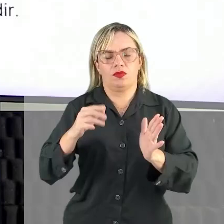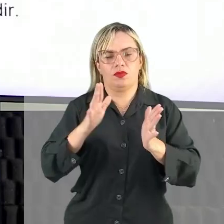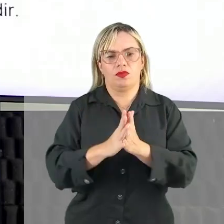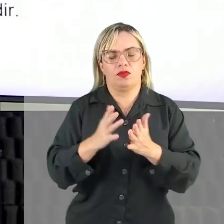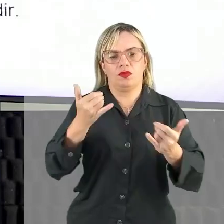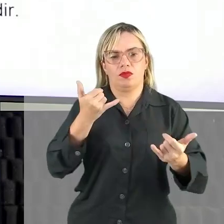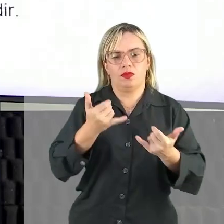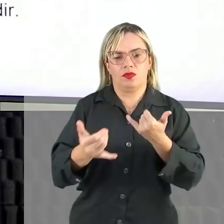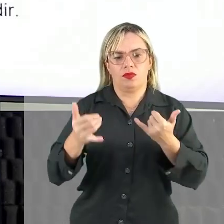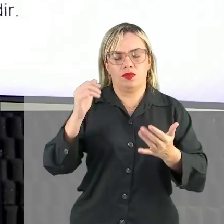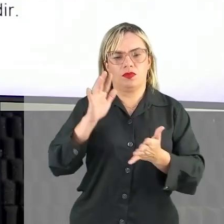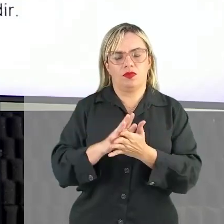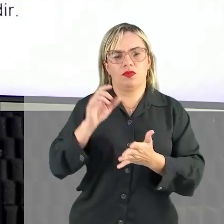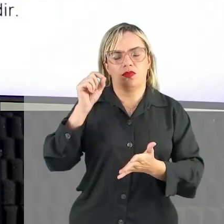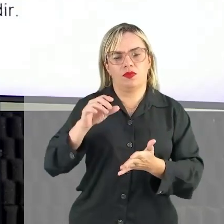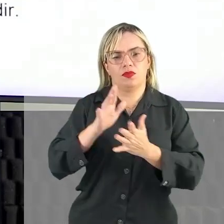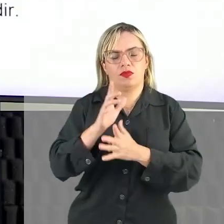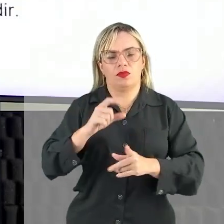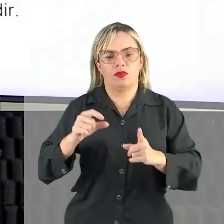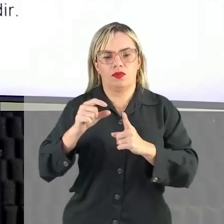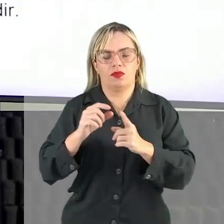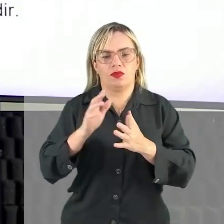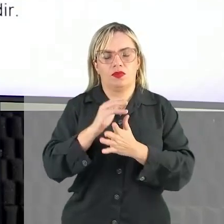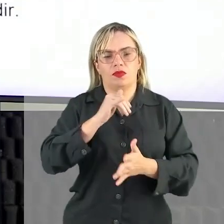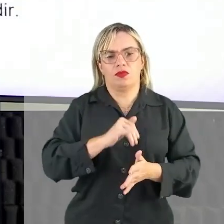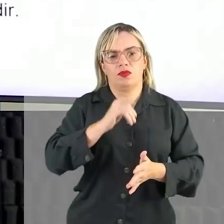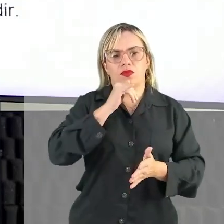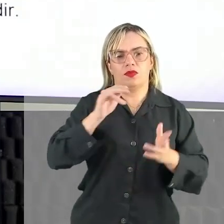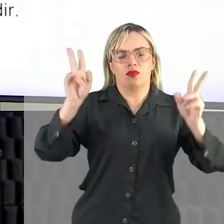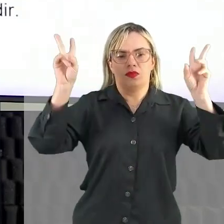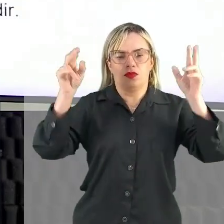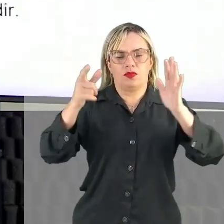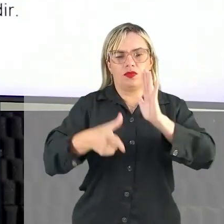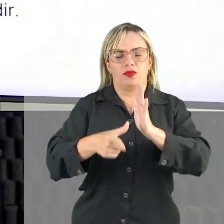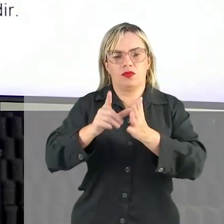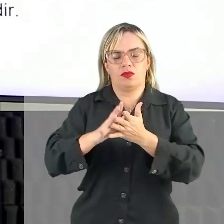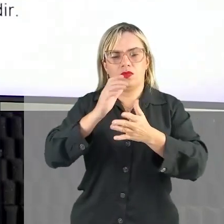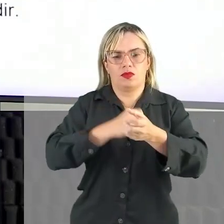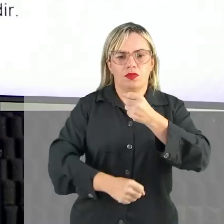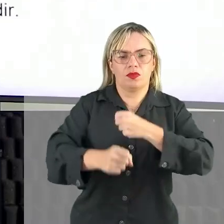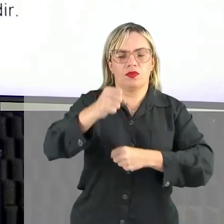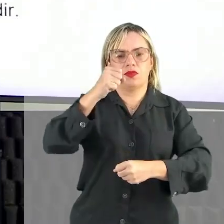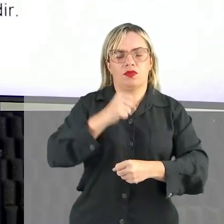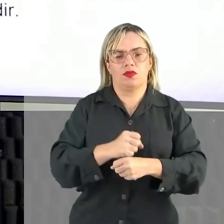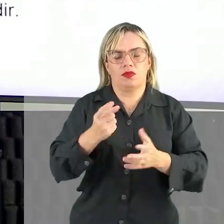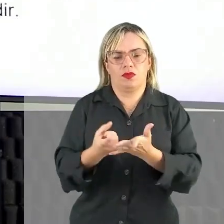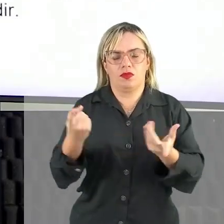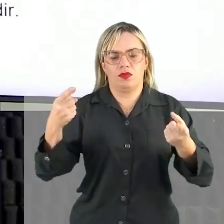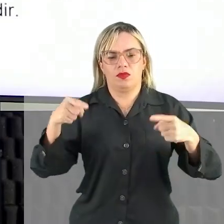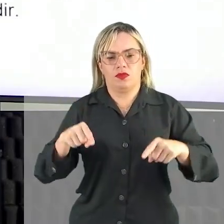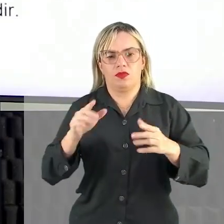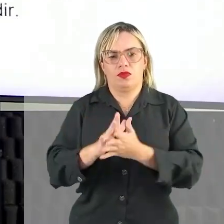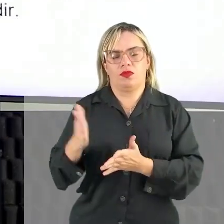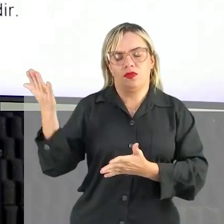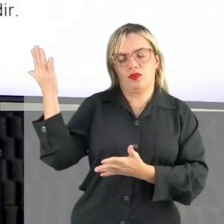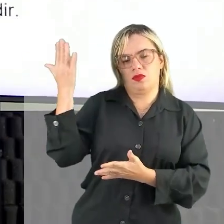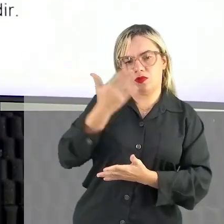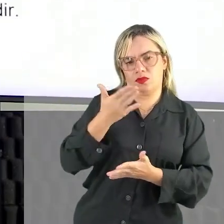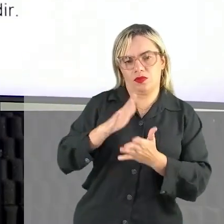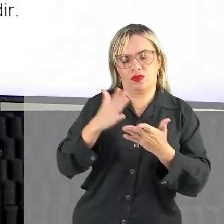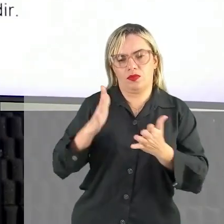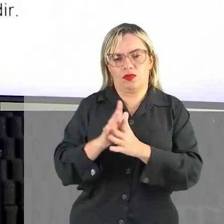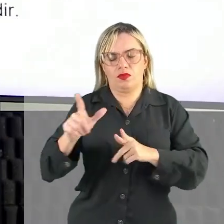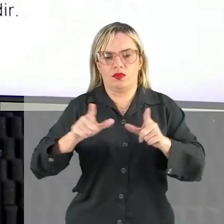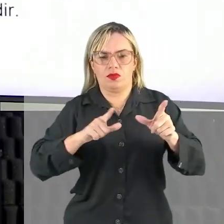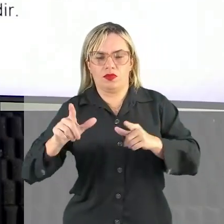daquelas palavras por exemplo se o tema do ano passado foi desafios para o enfrentamento da invisibilidade do